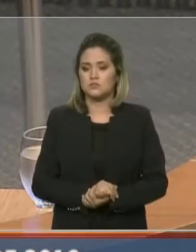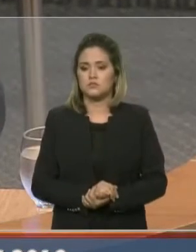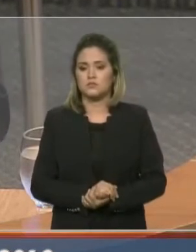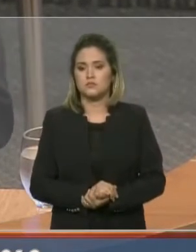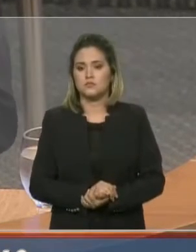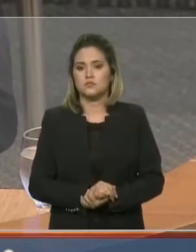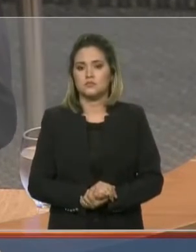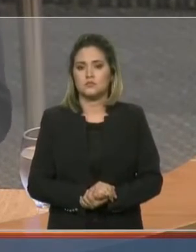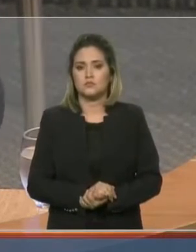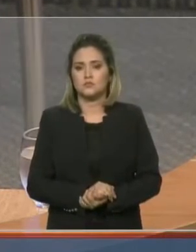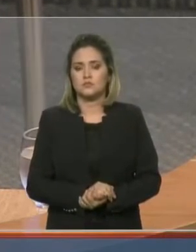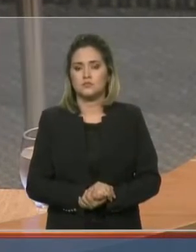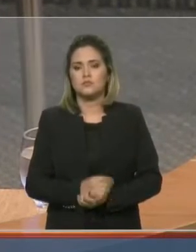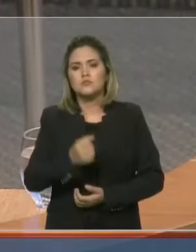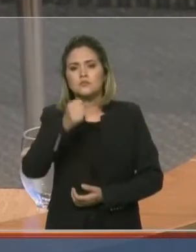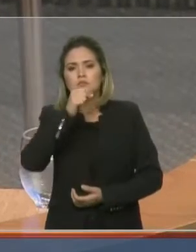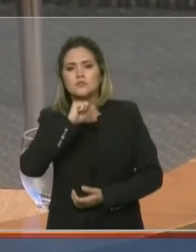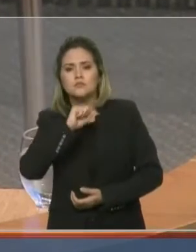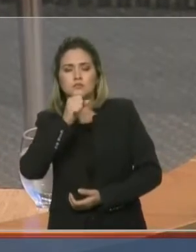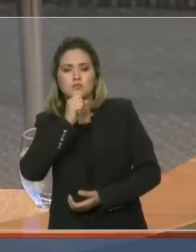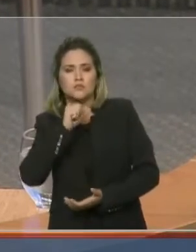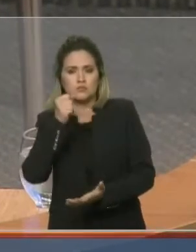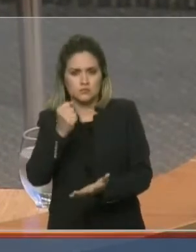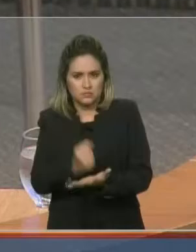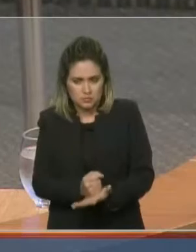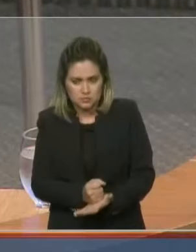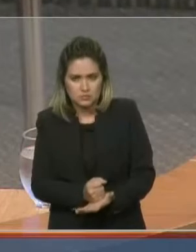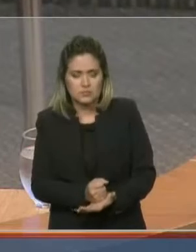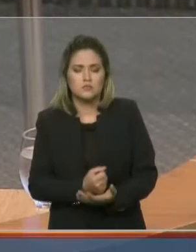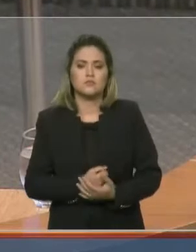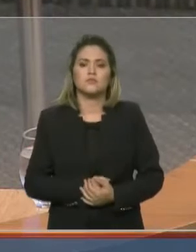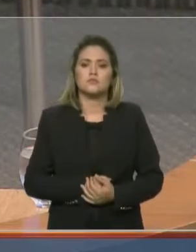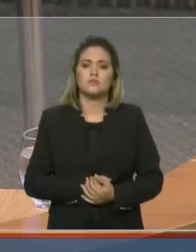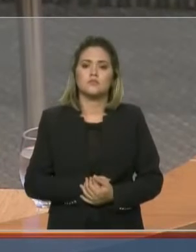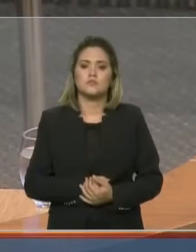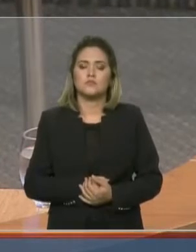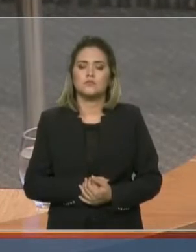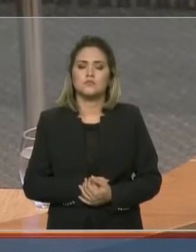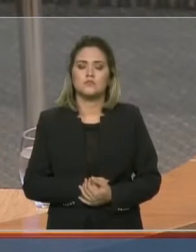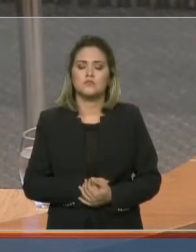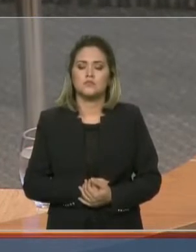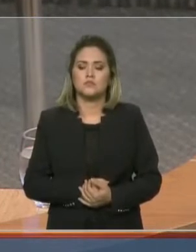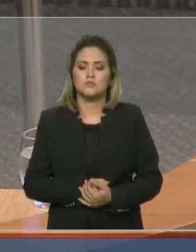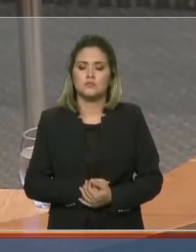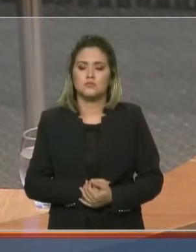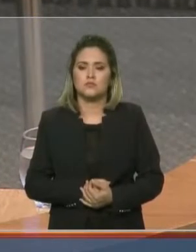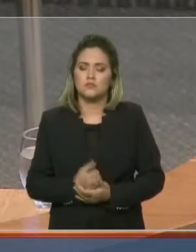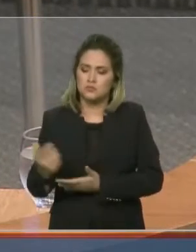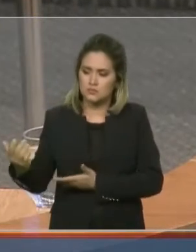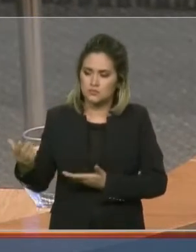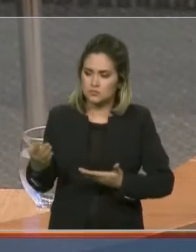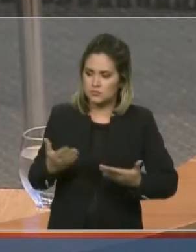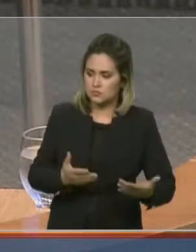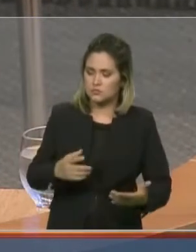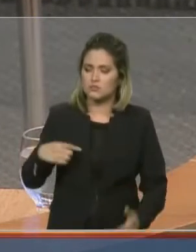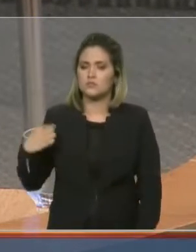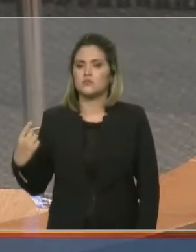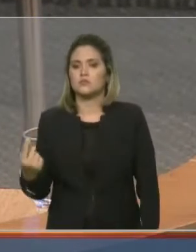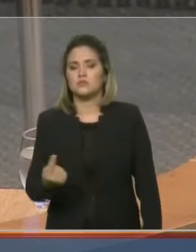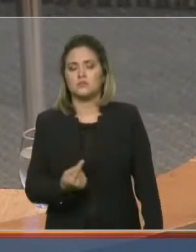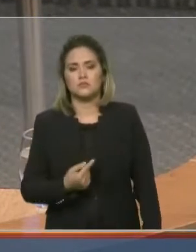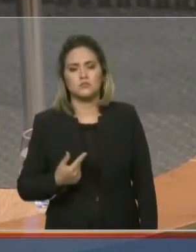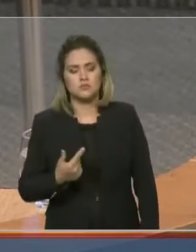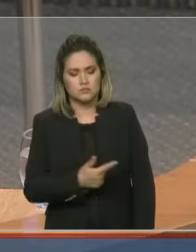Antigo Testamento, chama-nos, dizia o Padre Crisantônio agora há pouco, para um